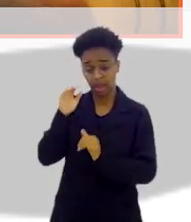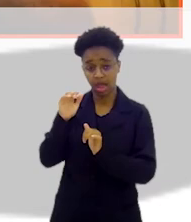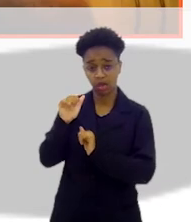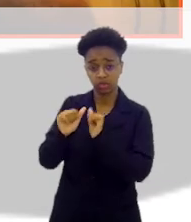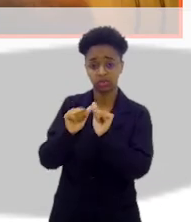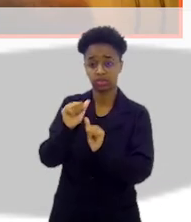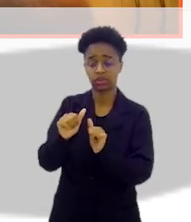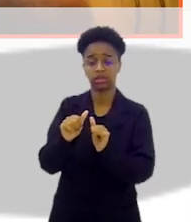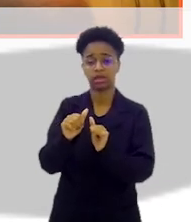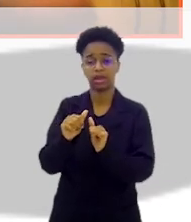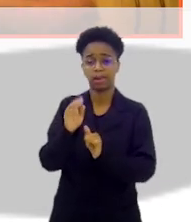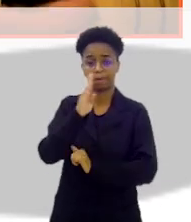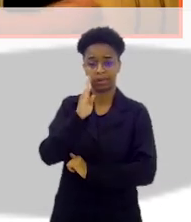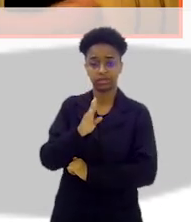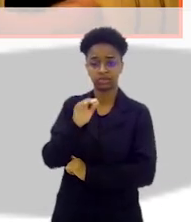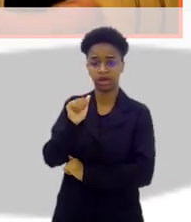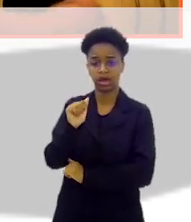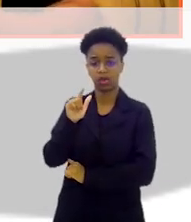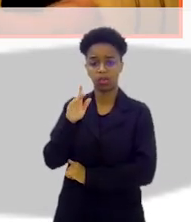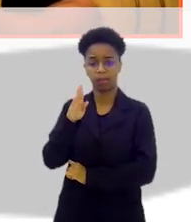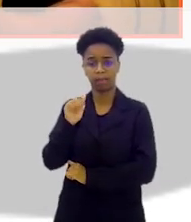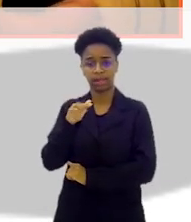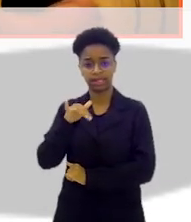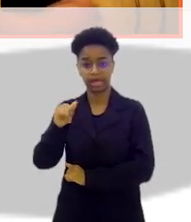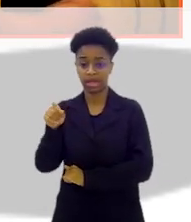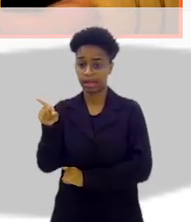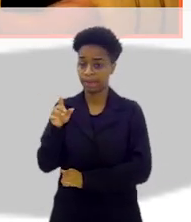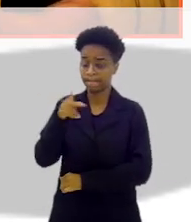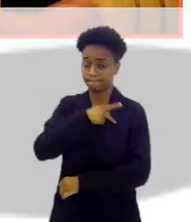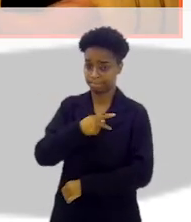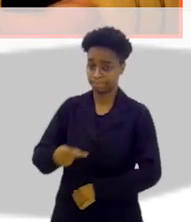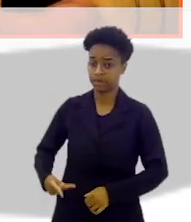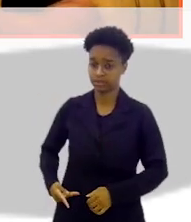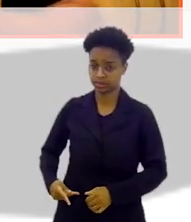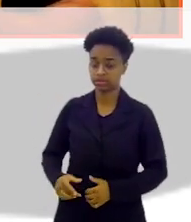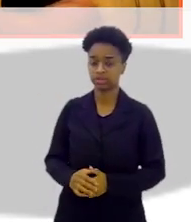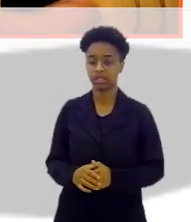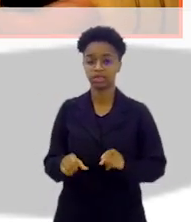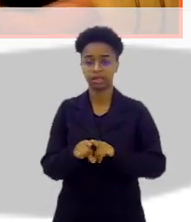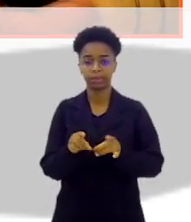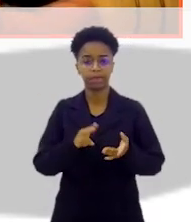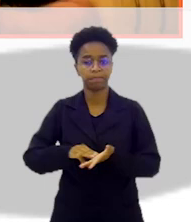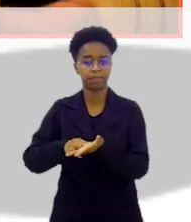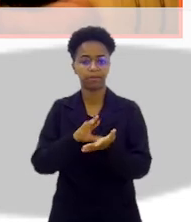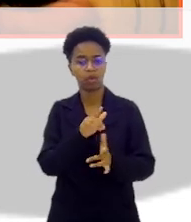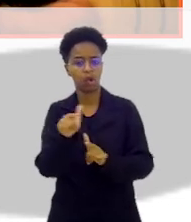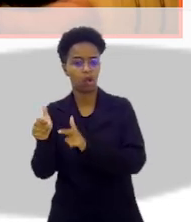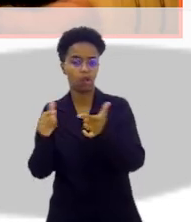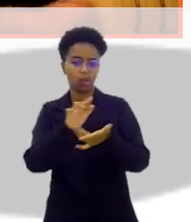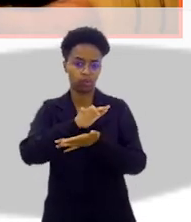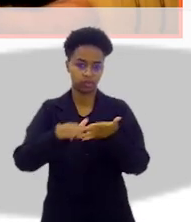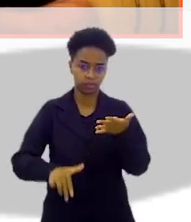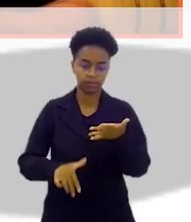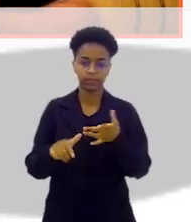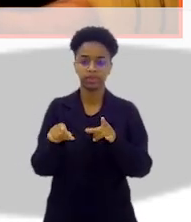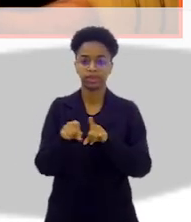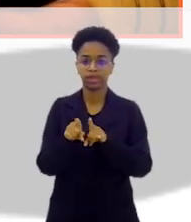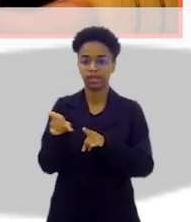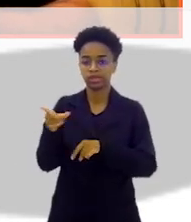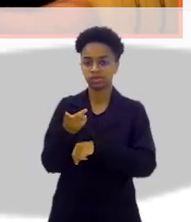Academia Alternativa Pegasiani Brasil Albânia. Ela é a presidente dessa academia e membro de tantas